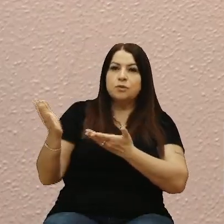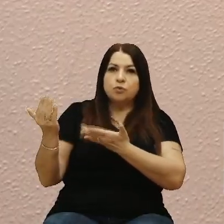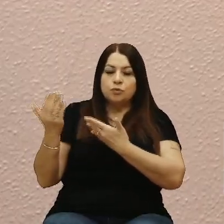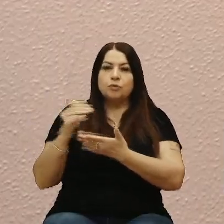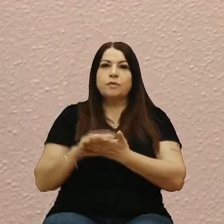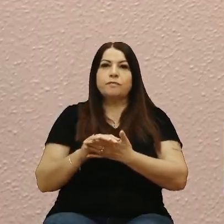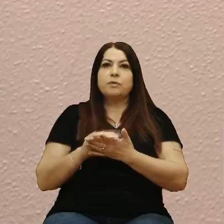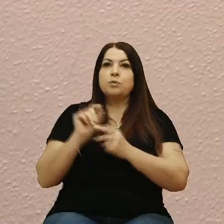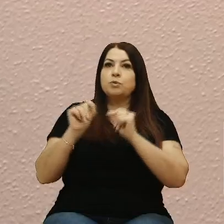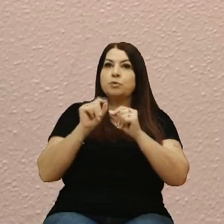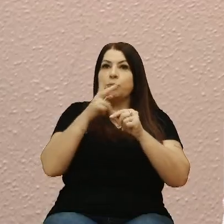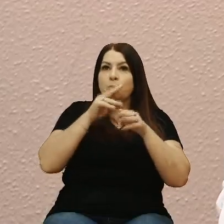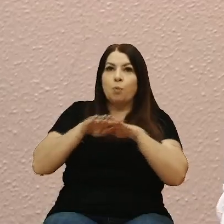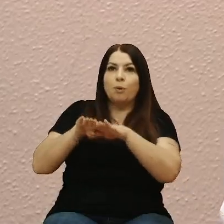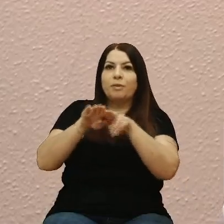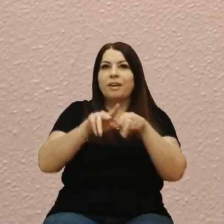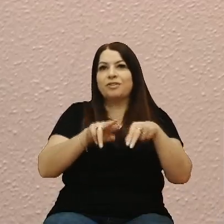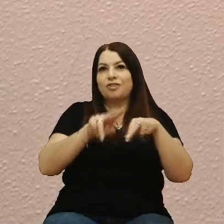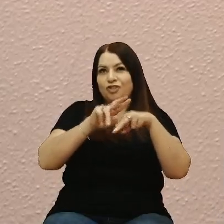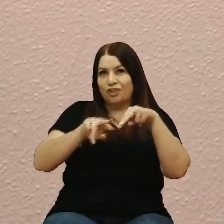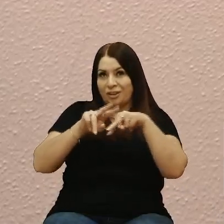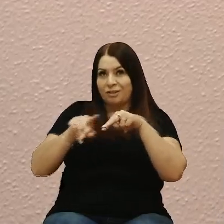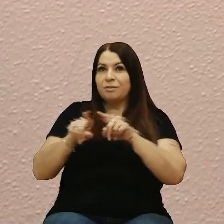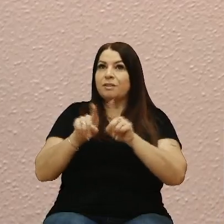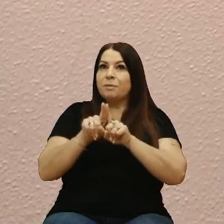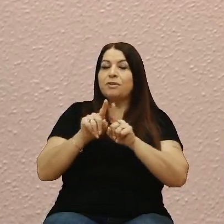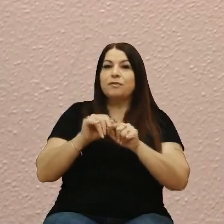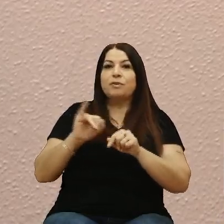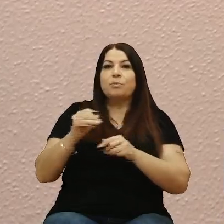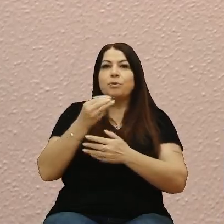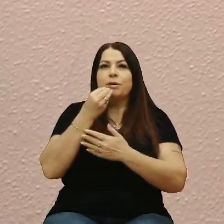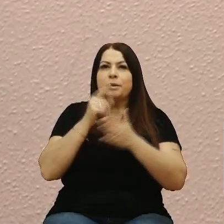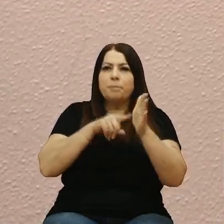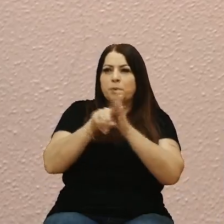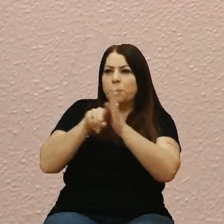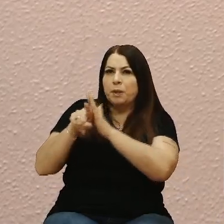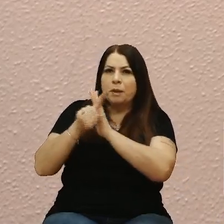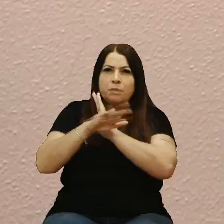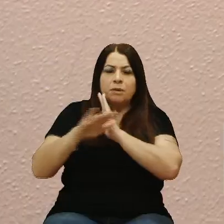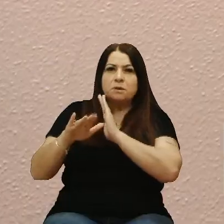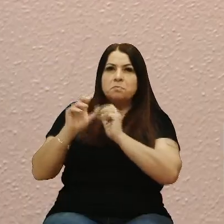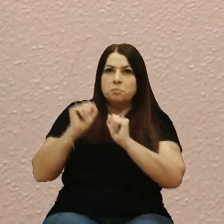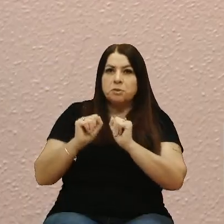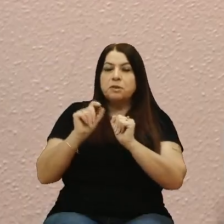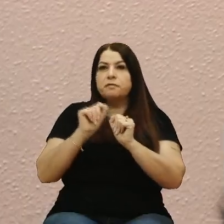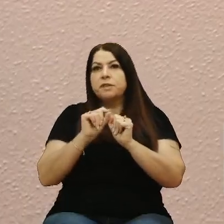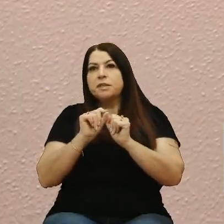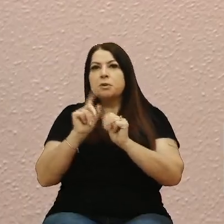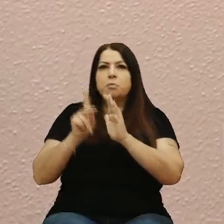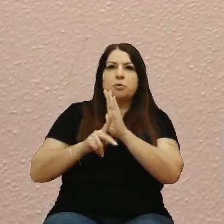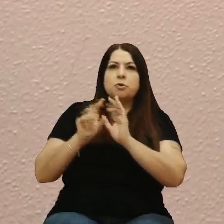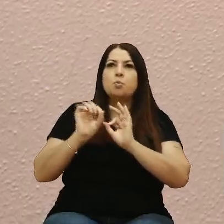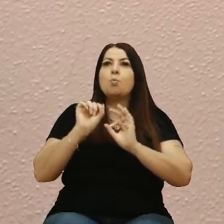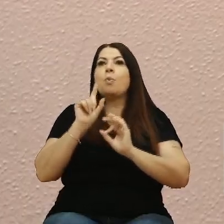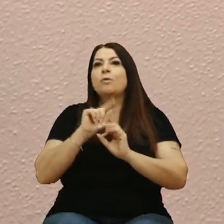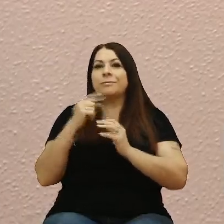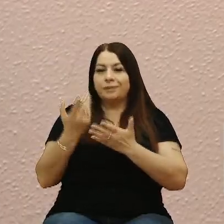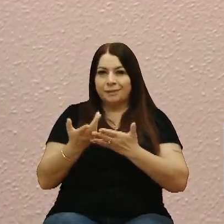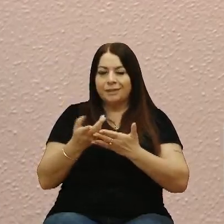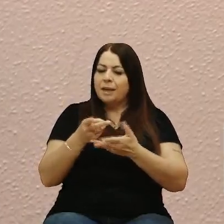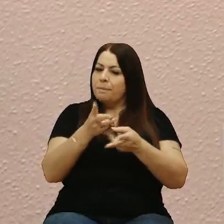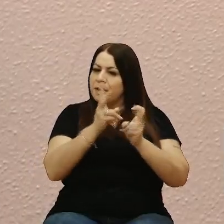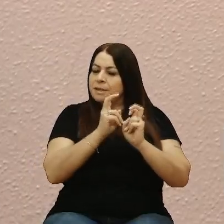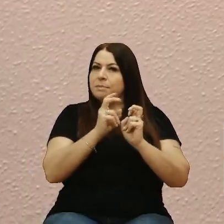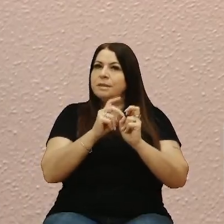adolescentes, sobre igualdade de gênero, e tive a oportunidade de perguntar para as crianças se elas pudessem fazer um projeto, qual seria, e ali percebi